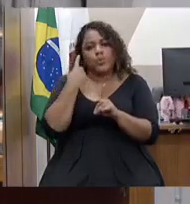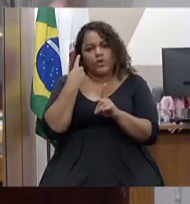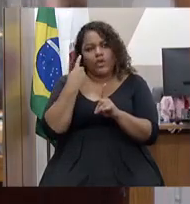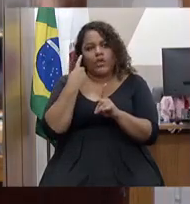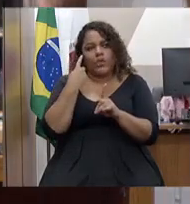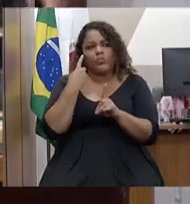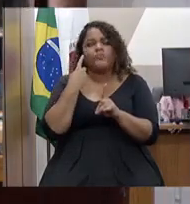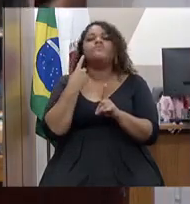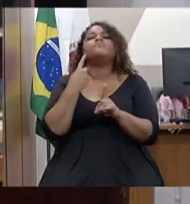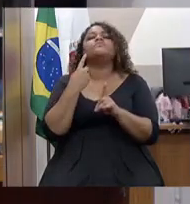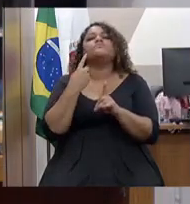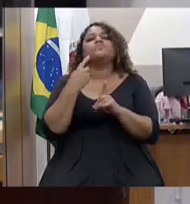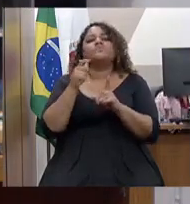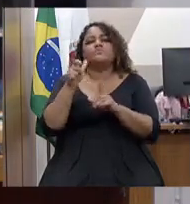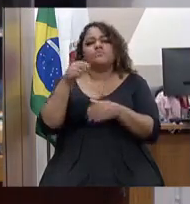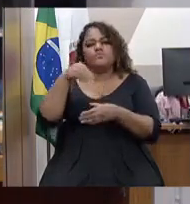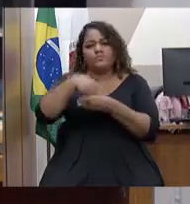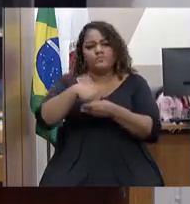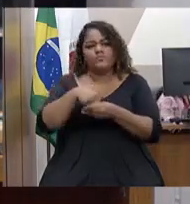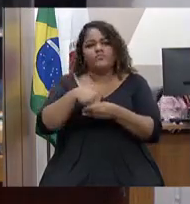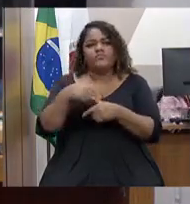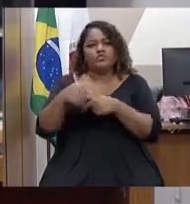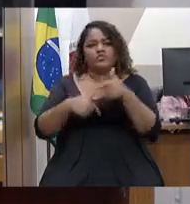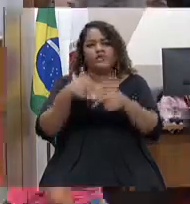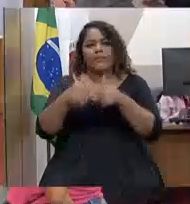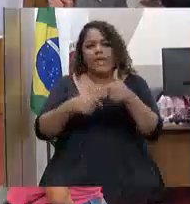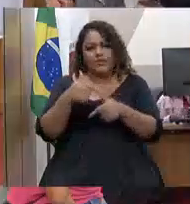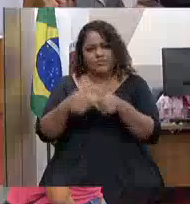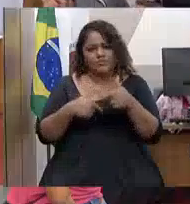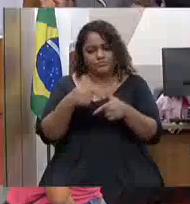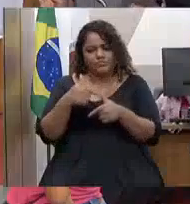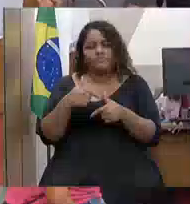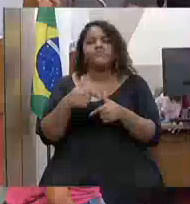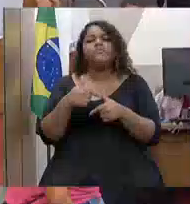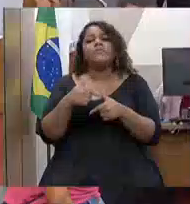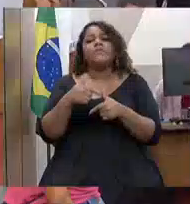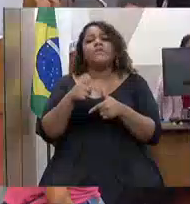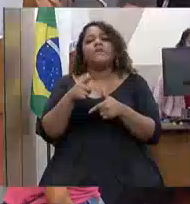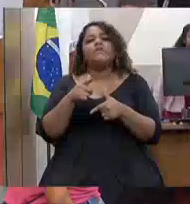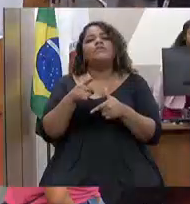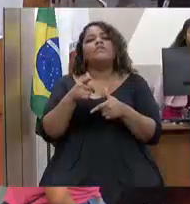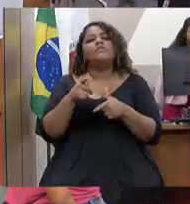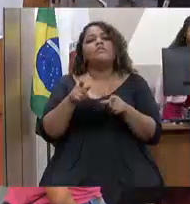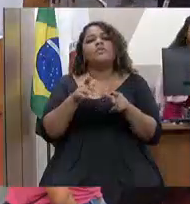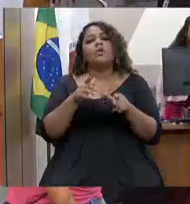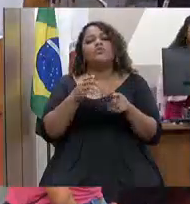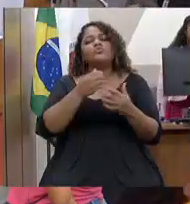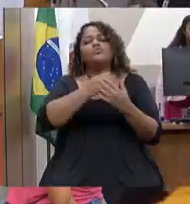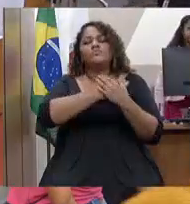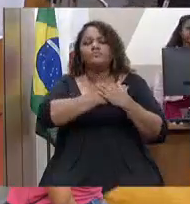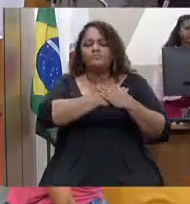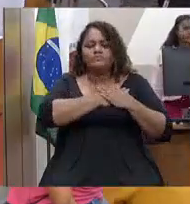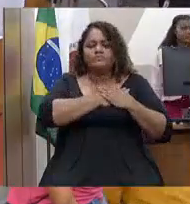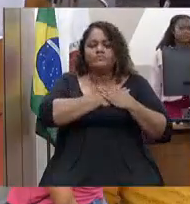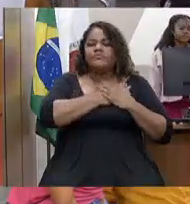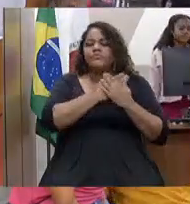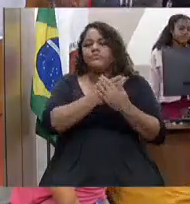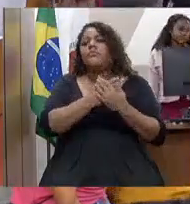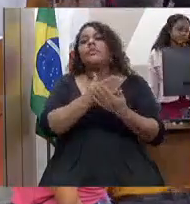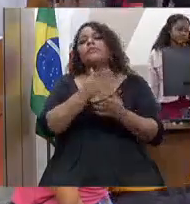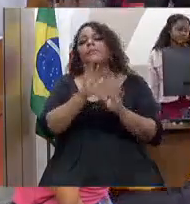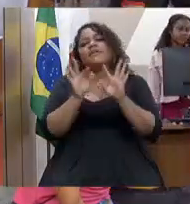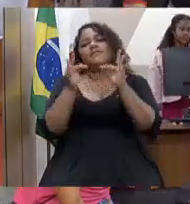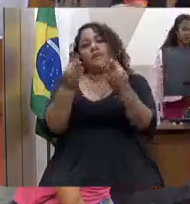aí ao final aqui um minuto a gente fazer uma saudação a todos os familiares aí aqueles que tombaram né aí no